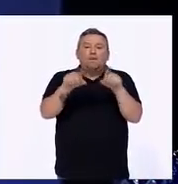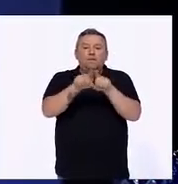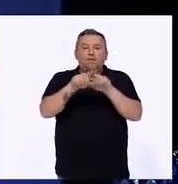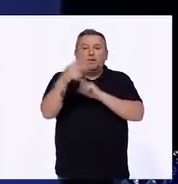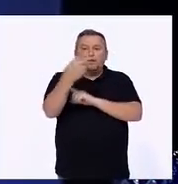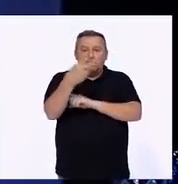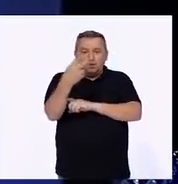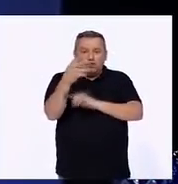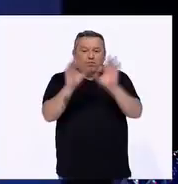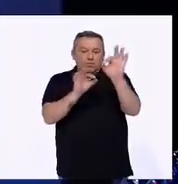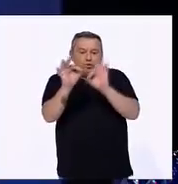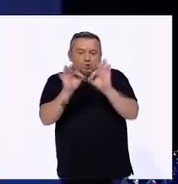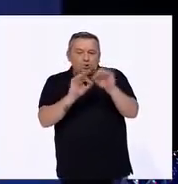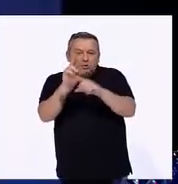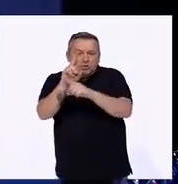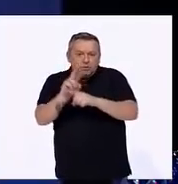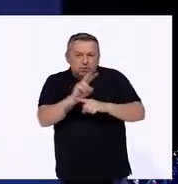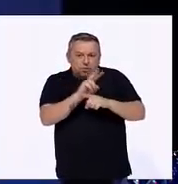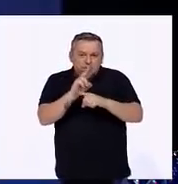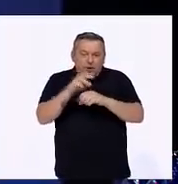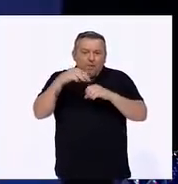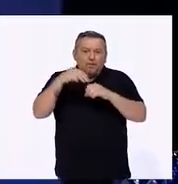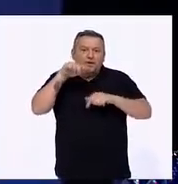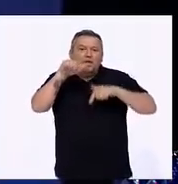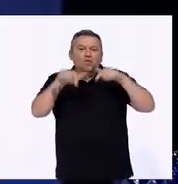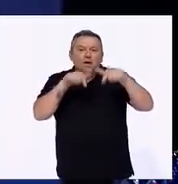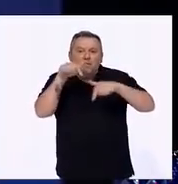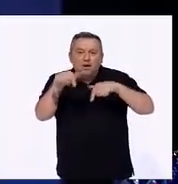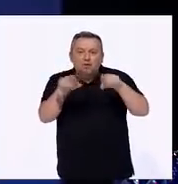de fiscalização a partir do Ministério do Trabalho dessas